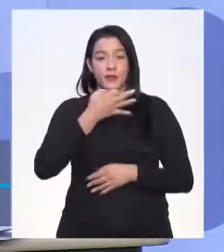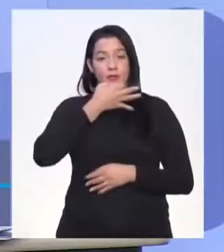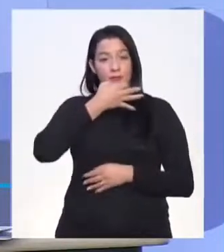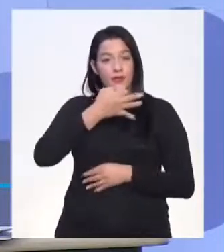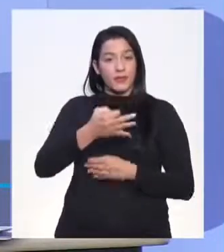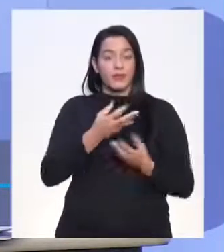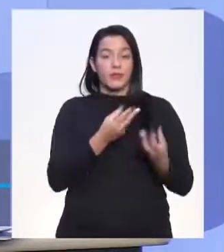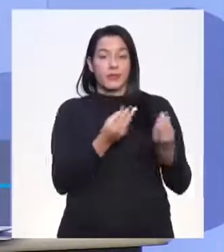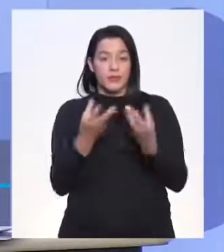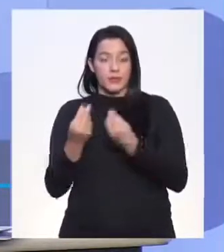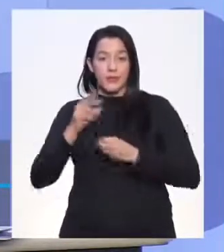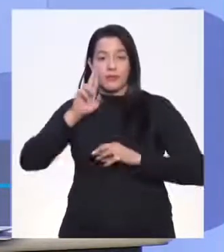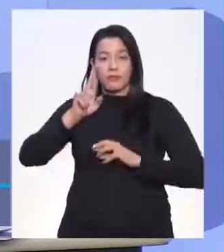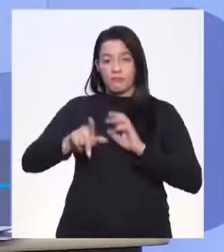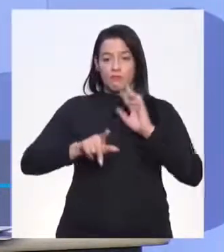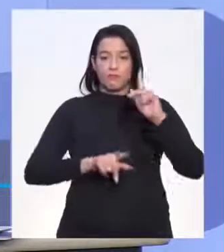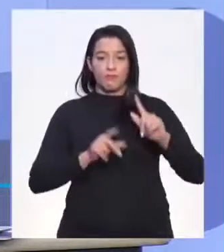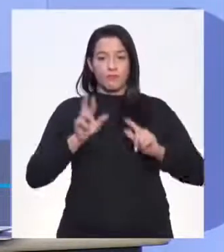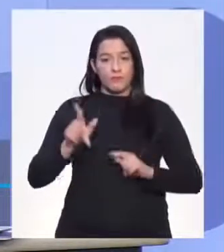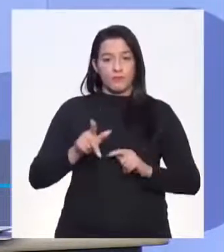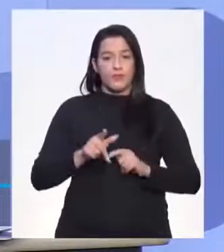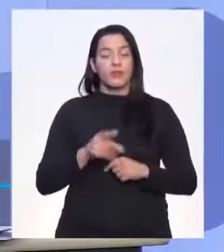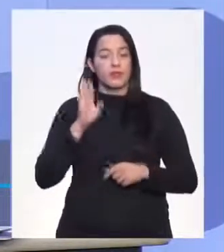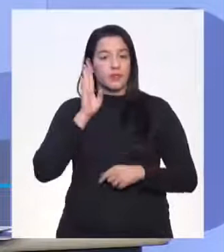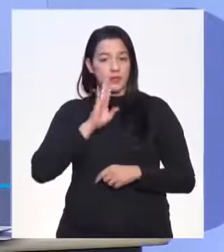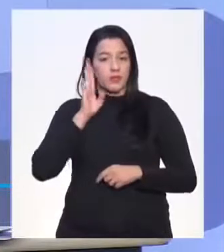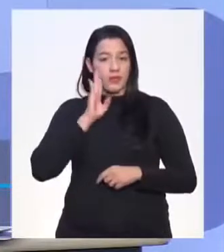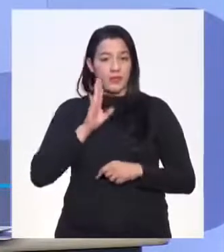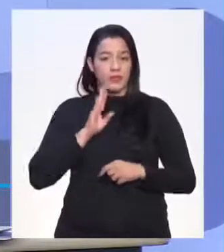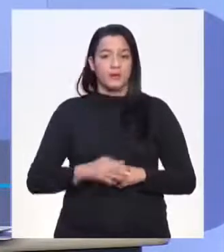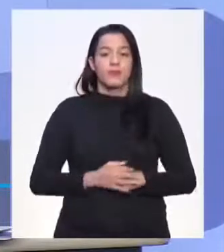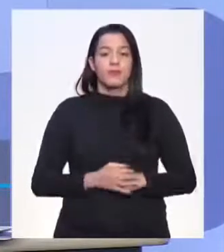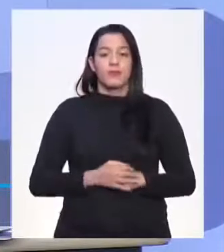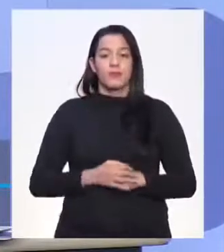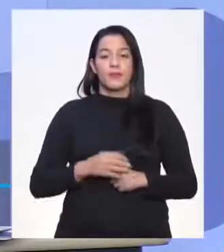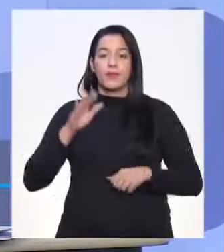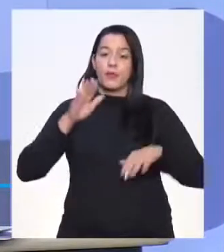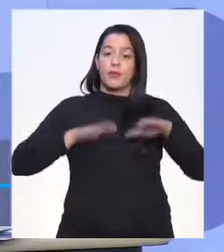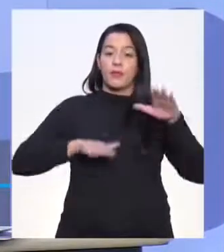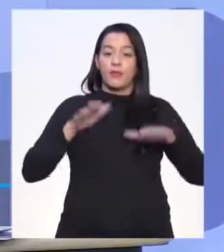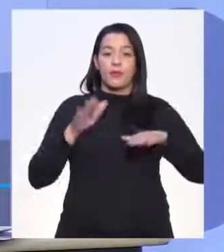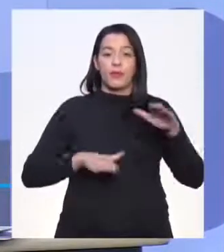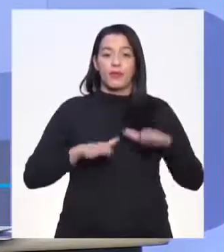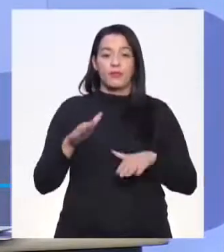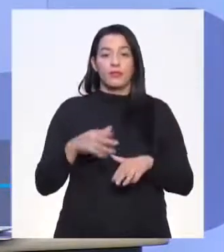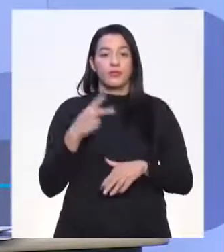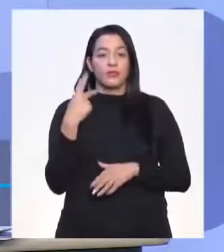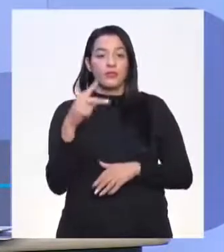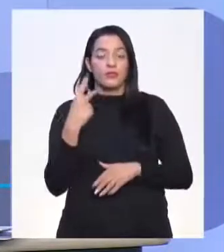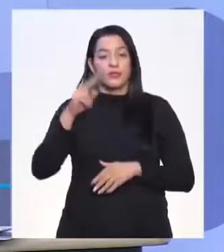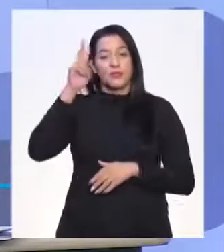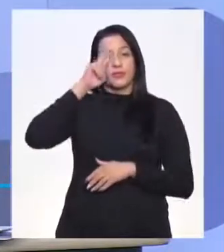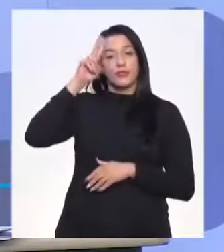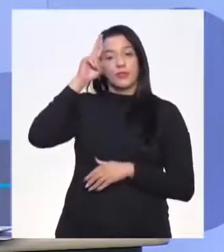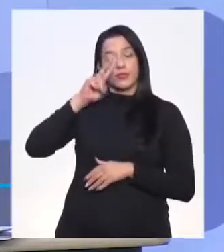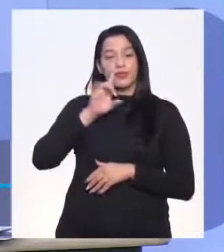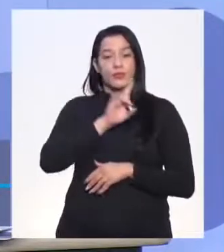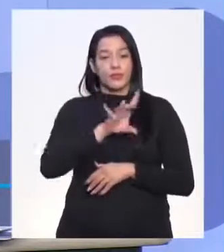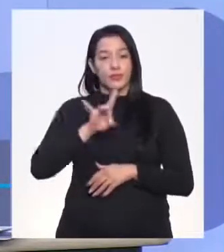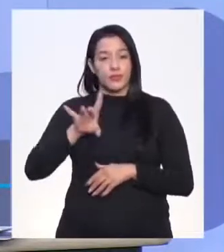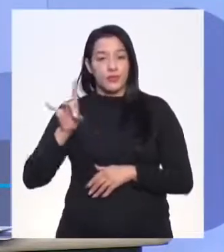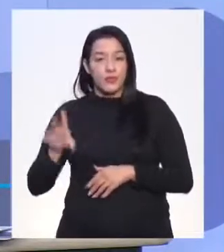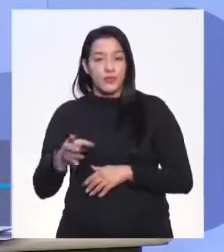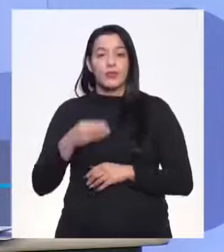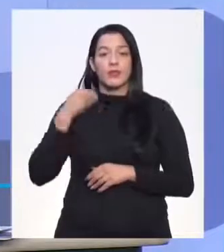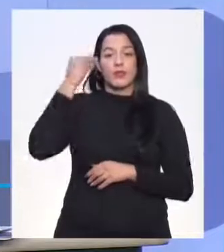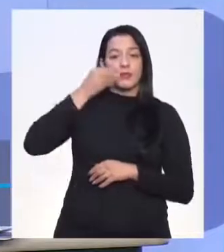assim, bastante diferentes, né? E isso que é legal, né? Depende do histórico de cada um, depende da